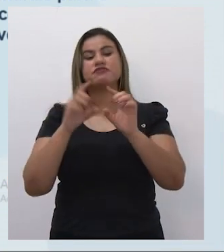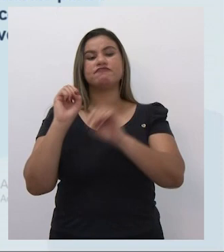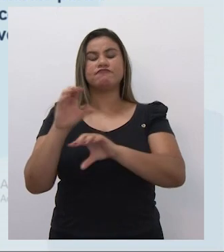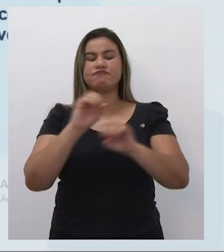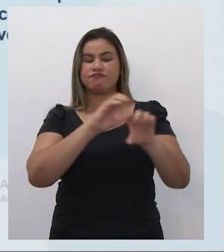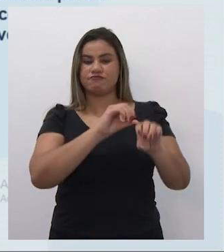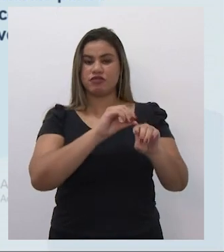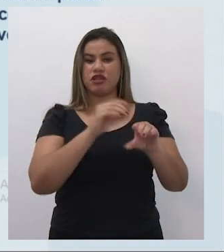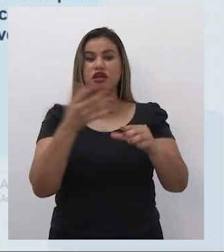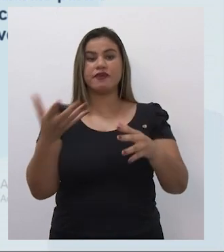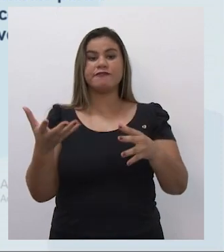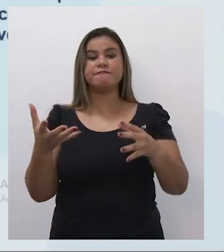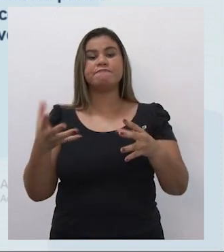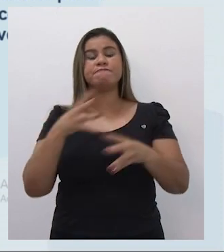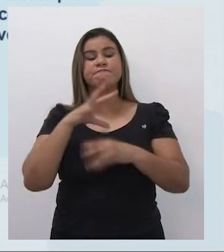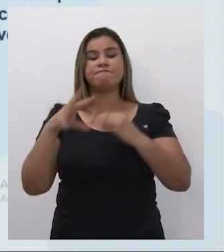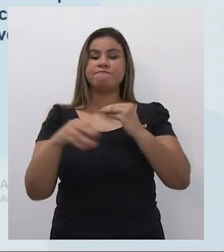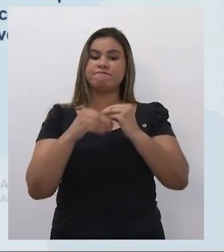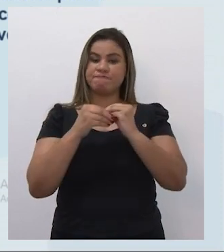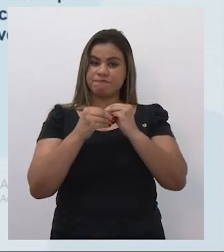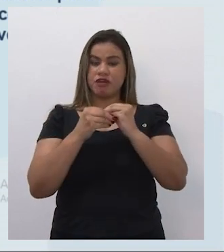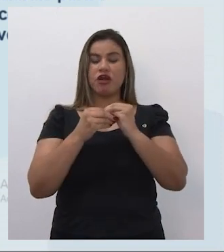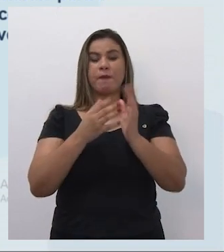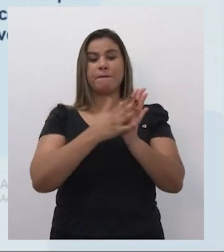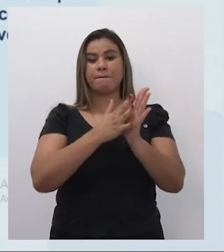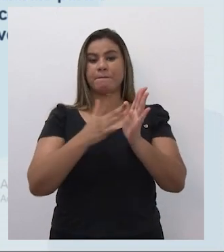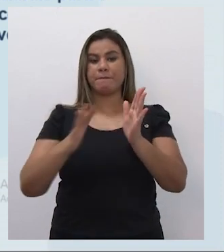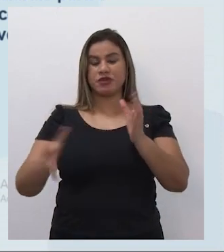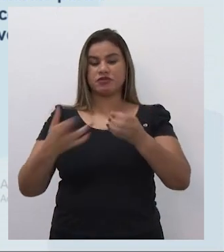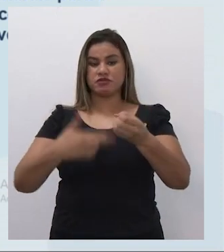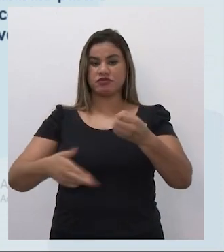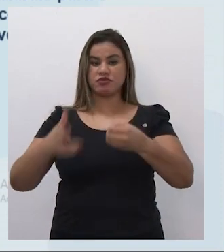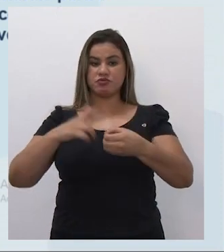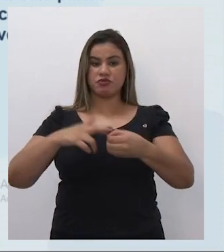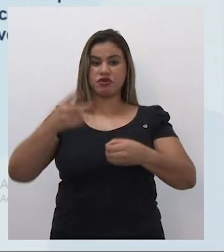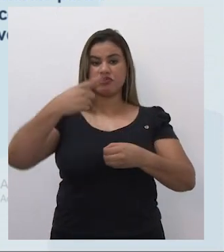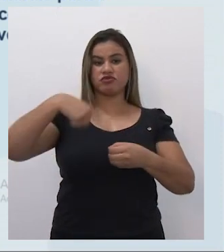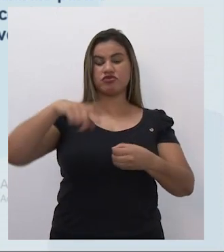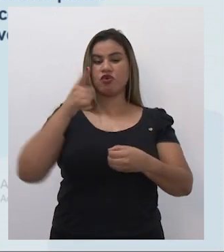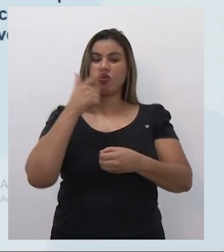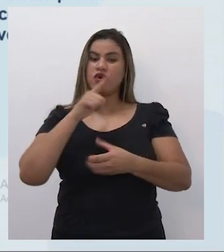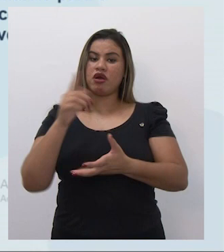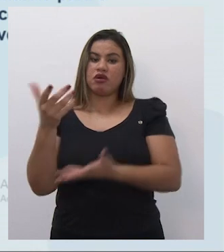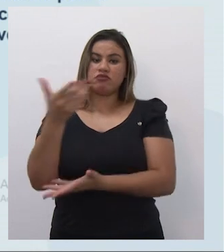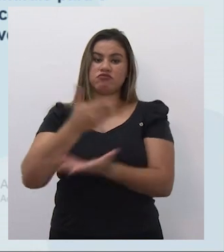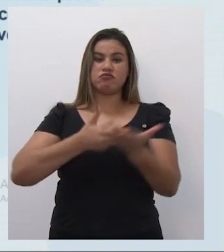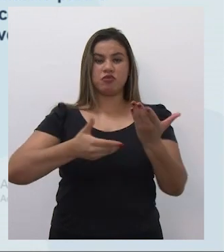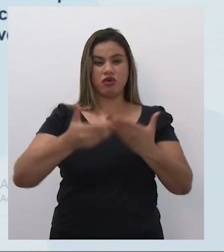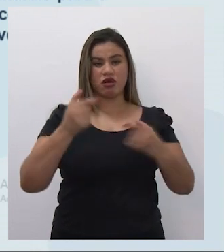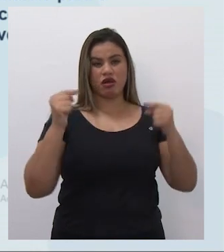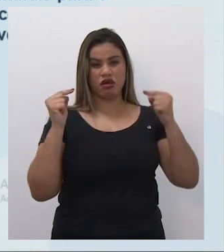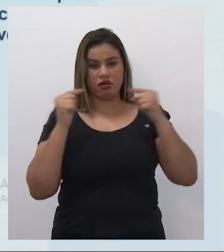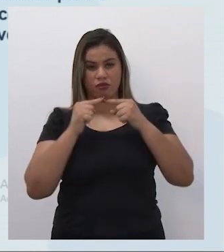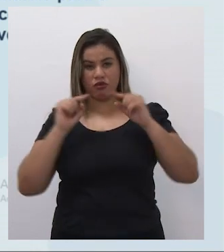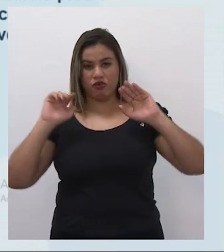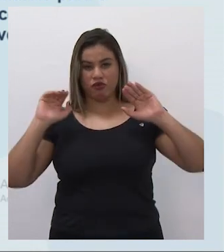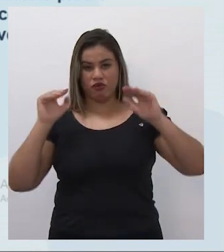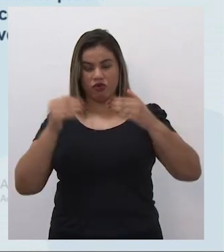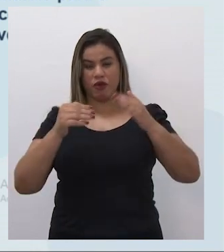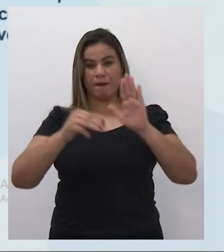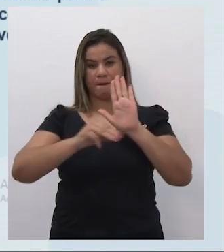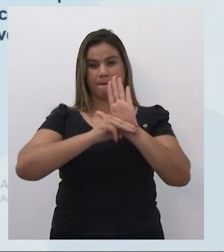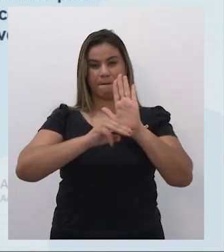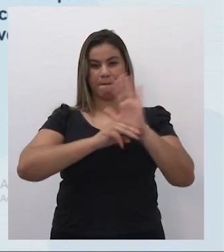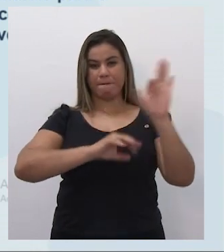no período da recuperação, de modo que a gente possa ter uma articulação deles voltado para a metodologia